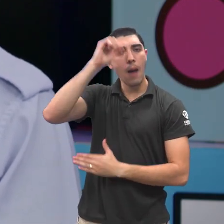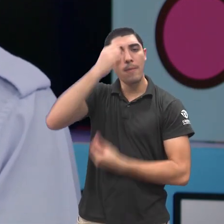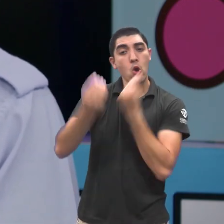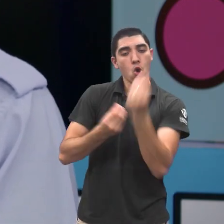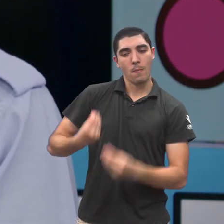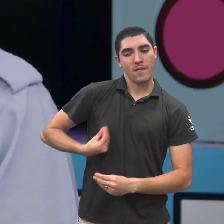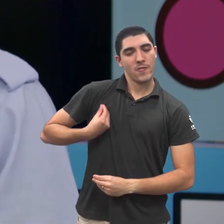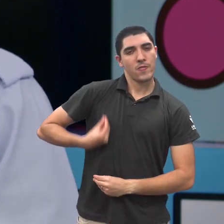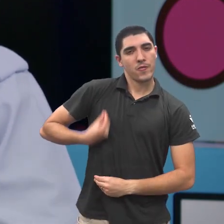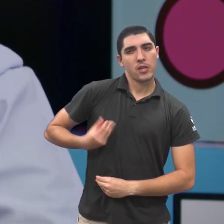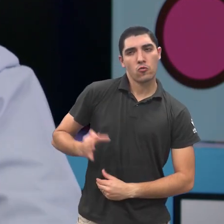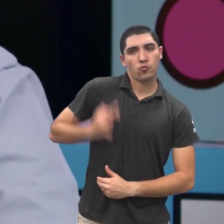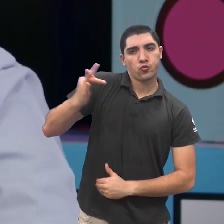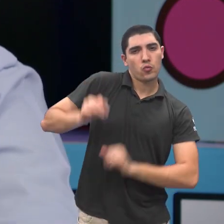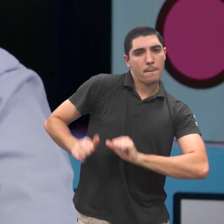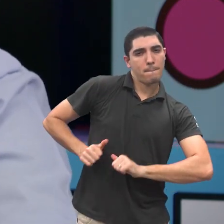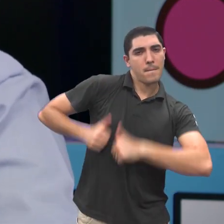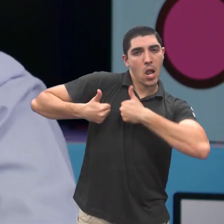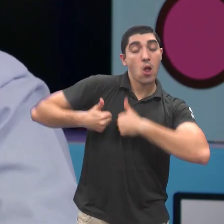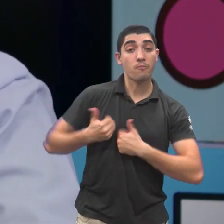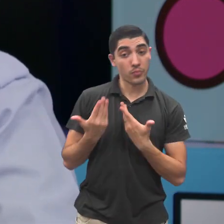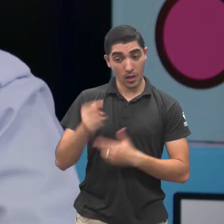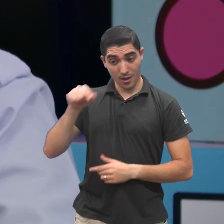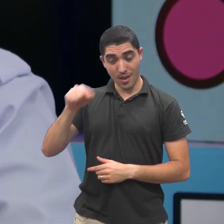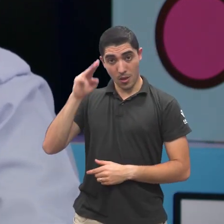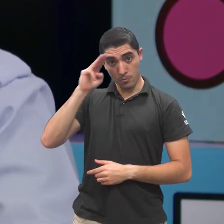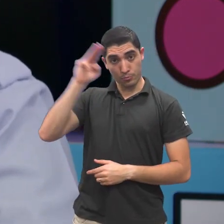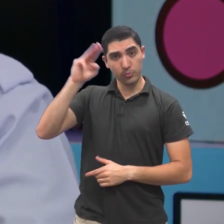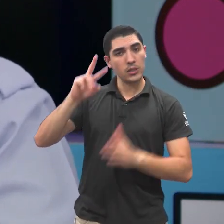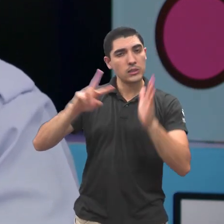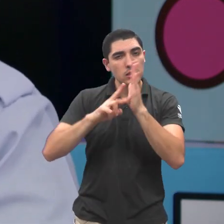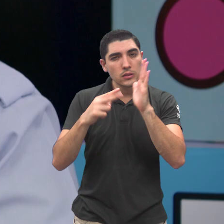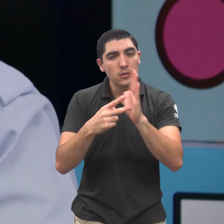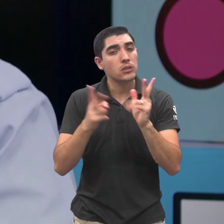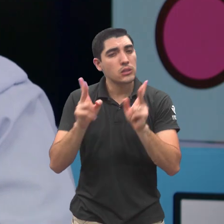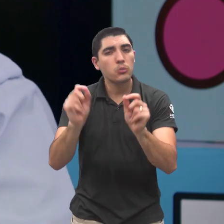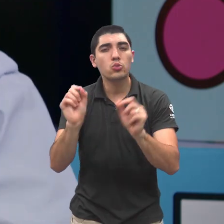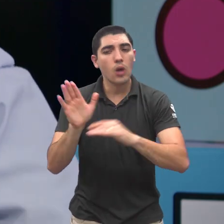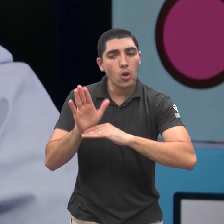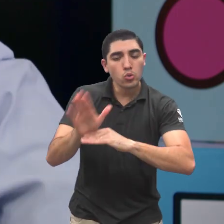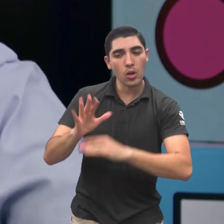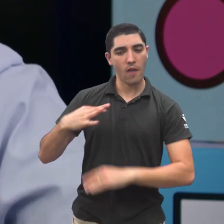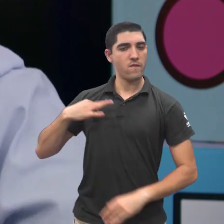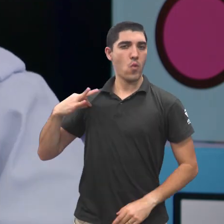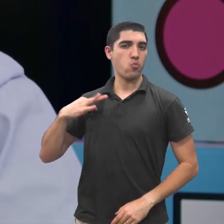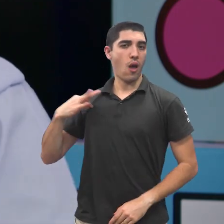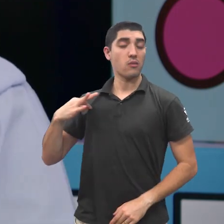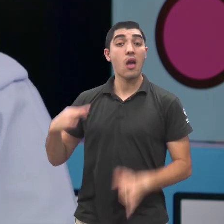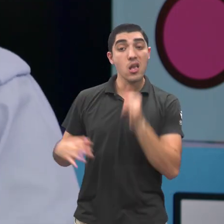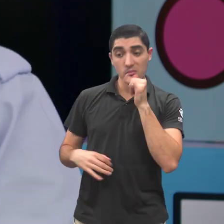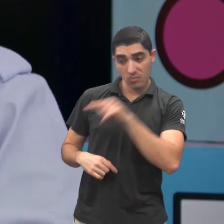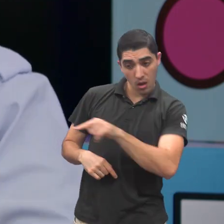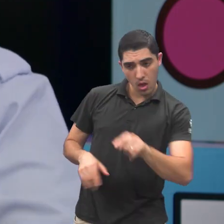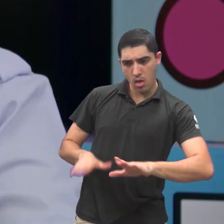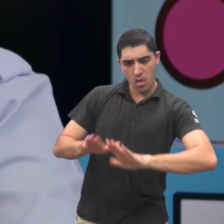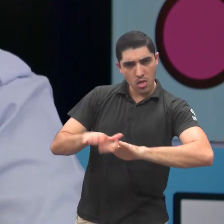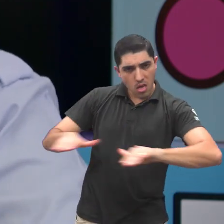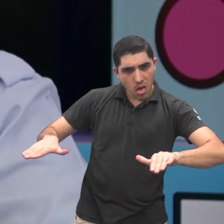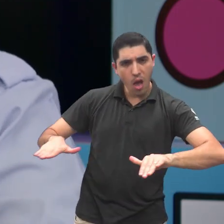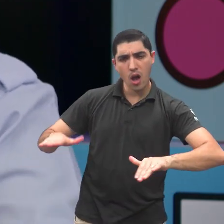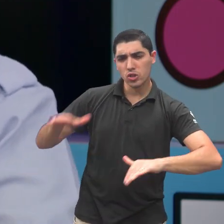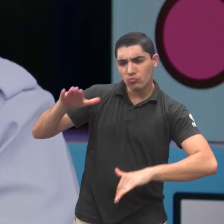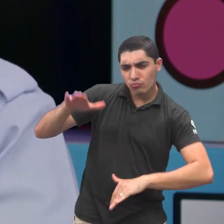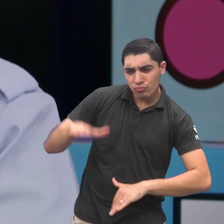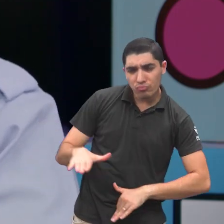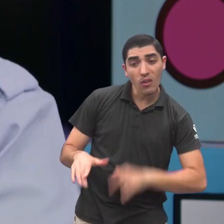sociedade. E uma das ações de um escoteiro é o voluntariado, porque desde jovenzinho ele tem,